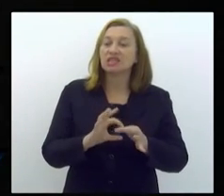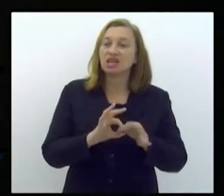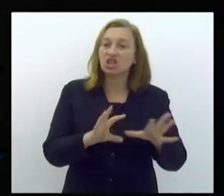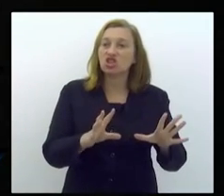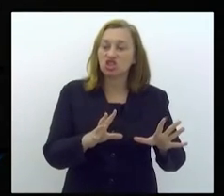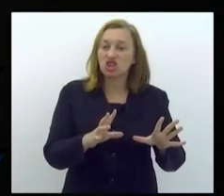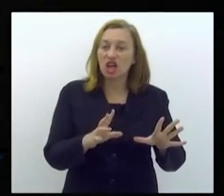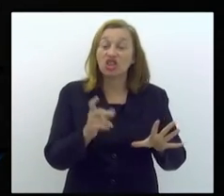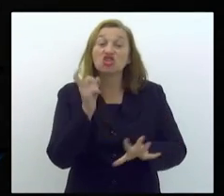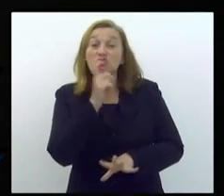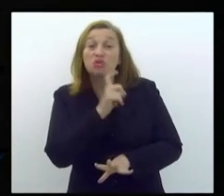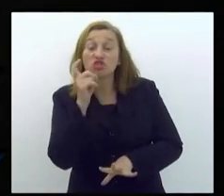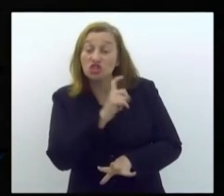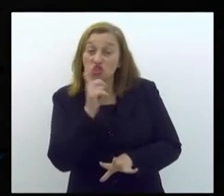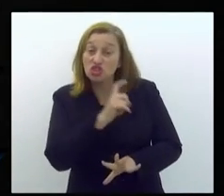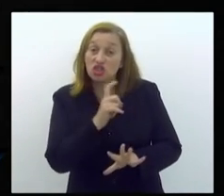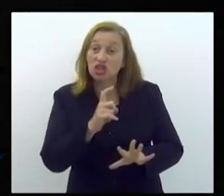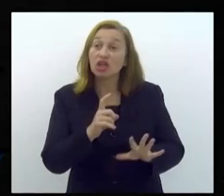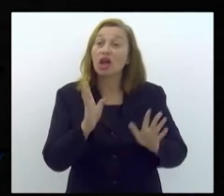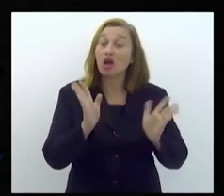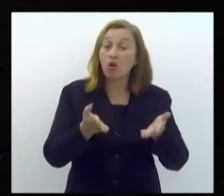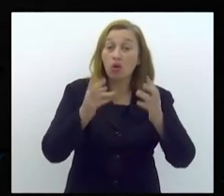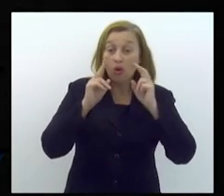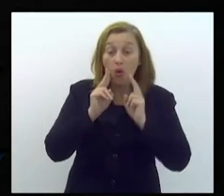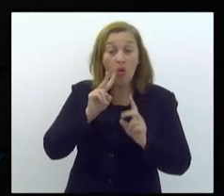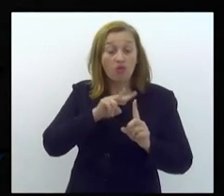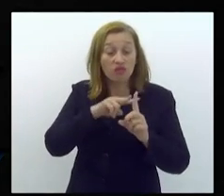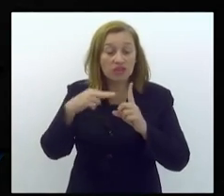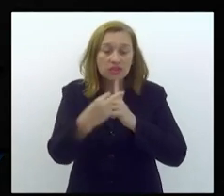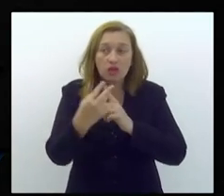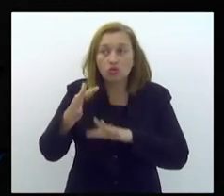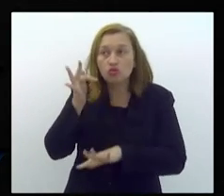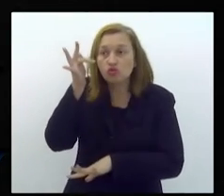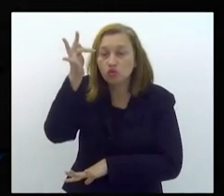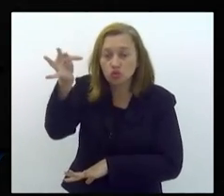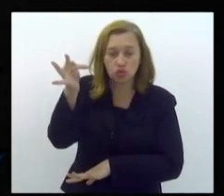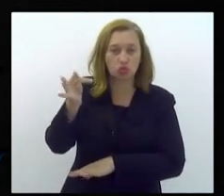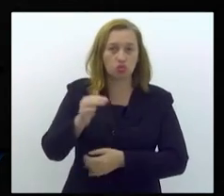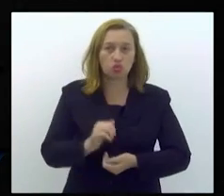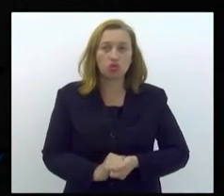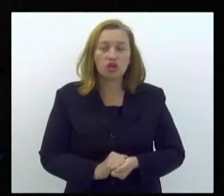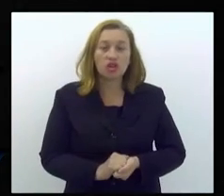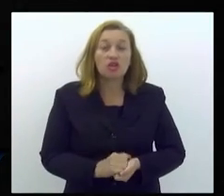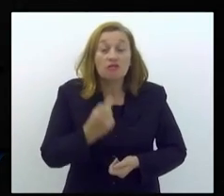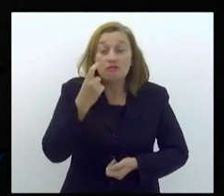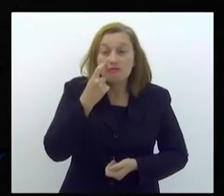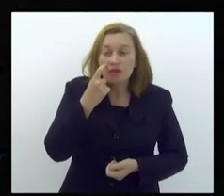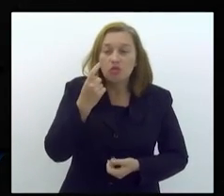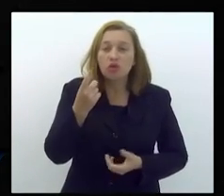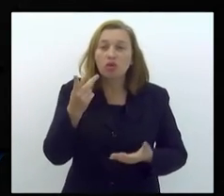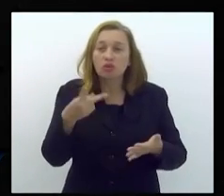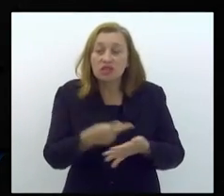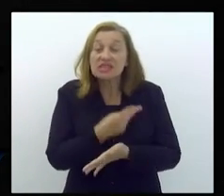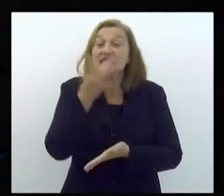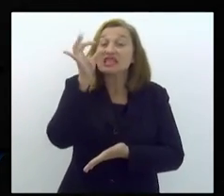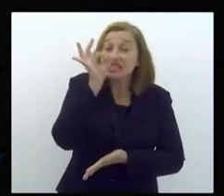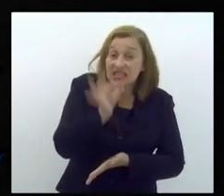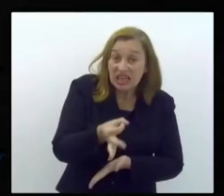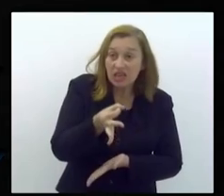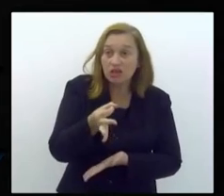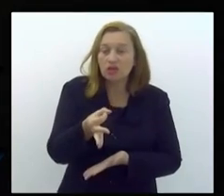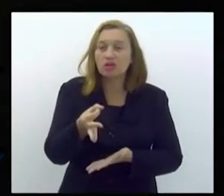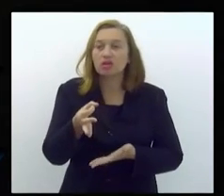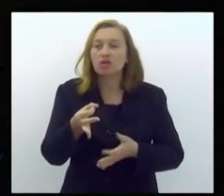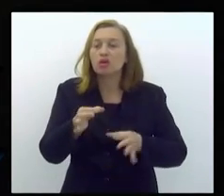vamos deixar E vamos olhar para o futuro e vamos olhar para o que a gente está vendo acontecer de concreto